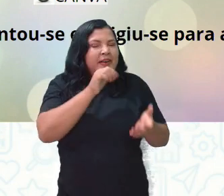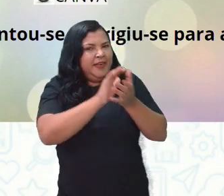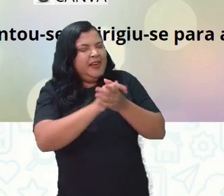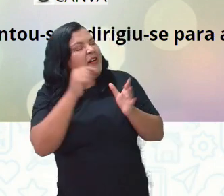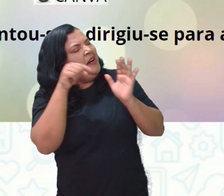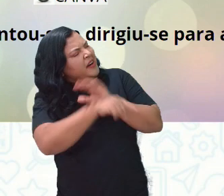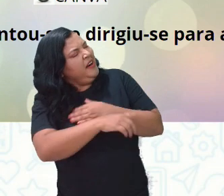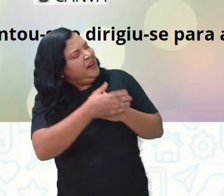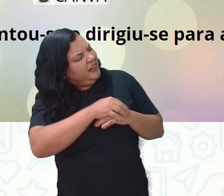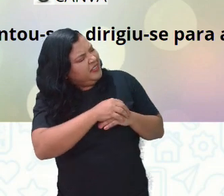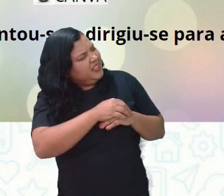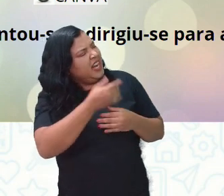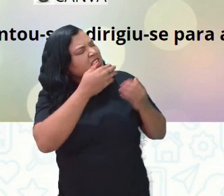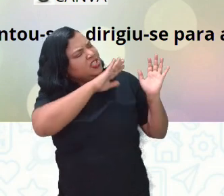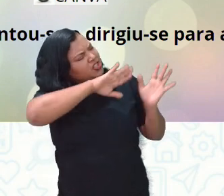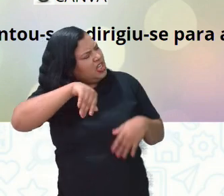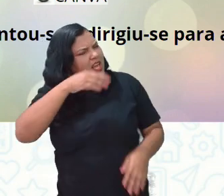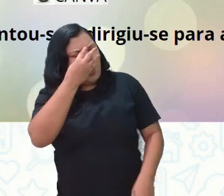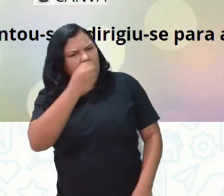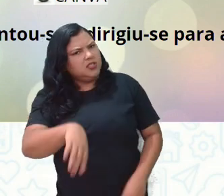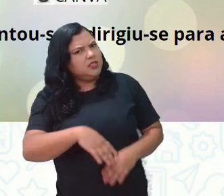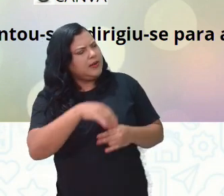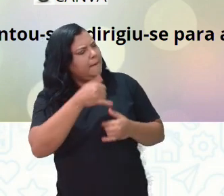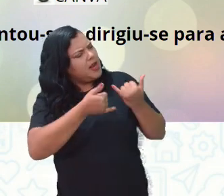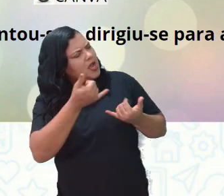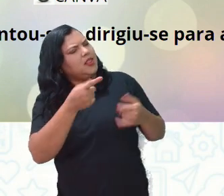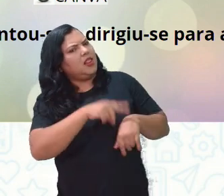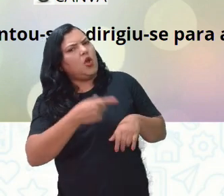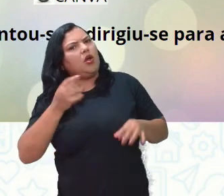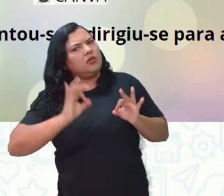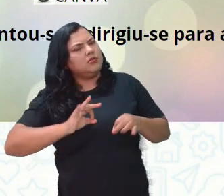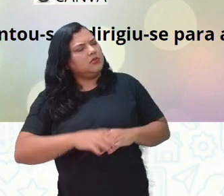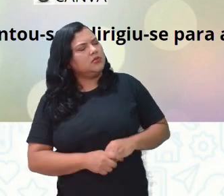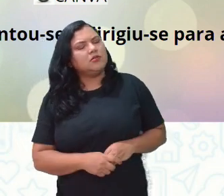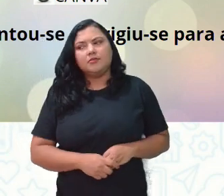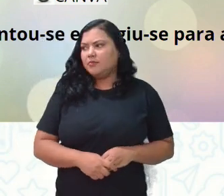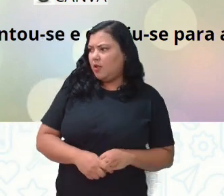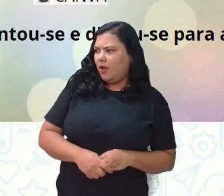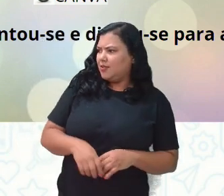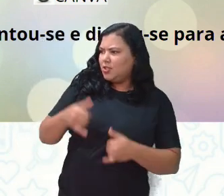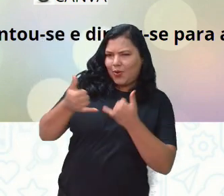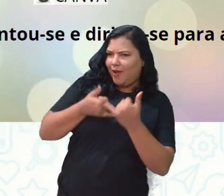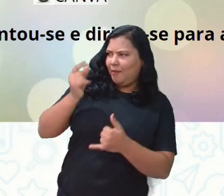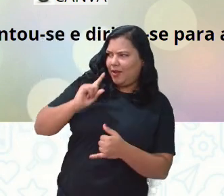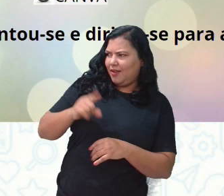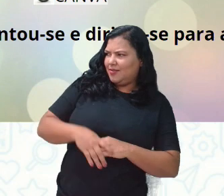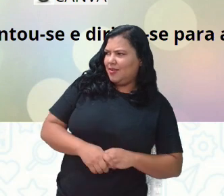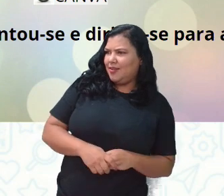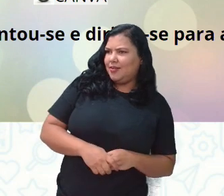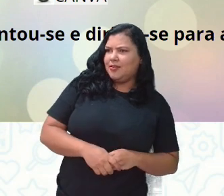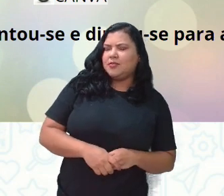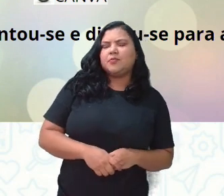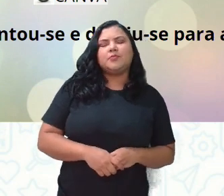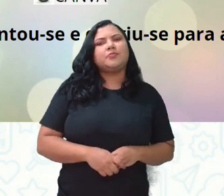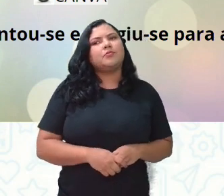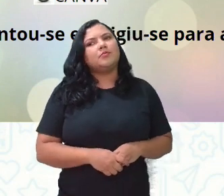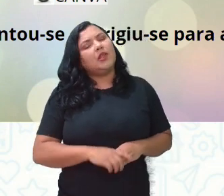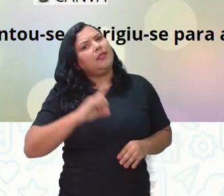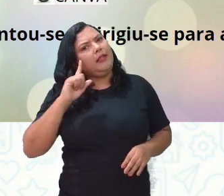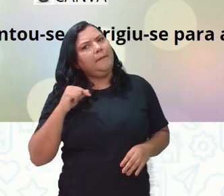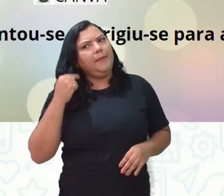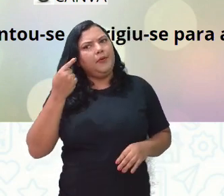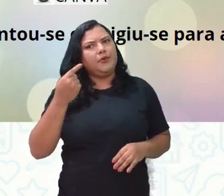"Por quê? Brincadeira tem hora." "Mas isso não é brincadeira." Cesteou com o nariz de borracha para o alto. Depois de meia